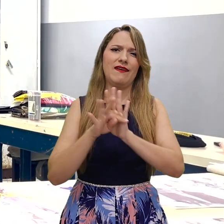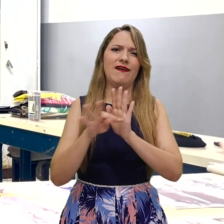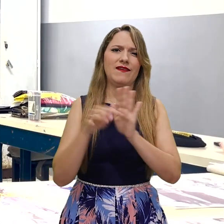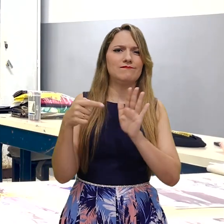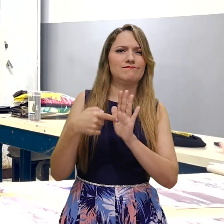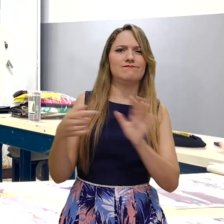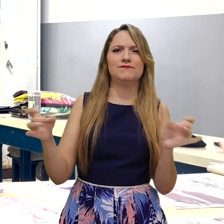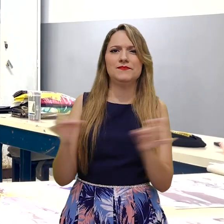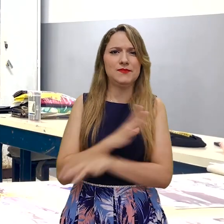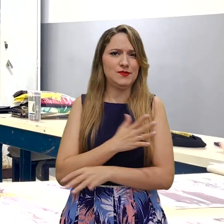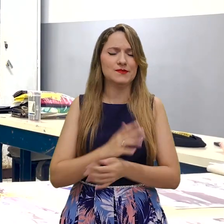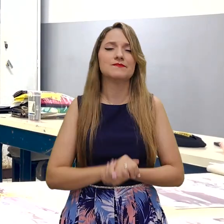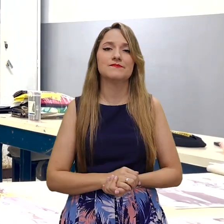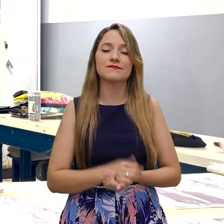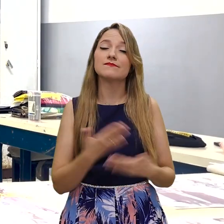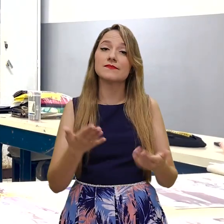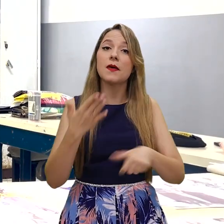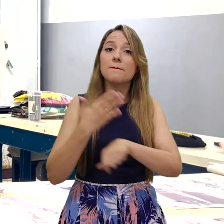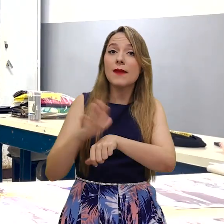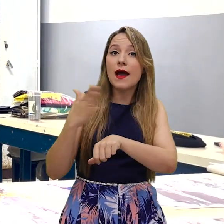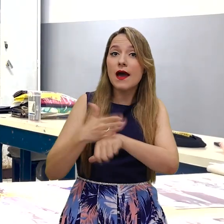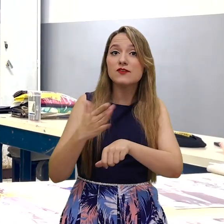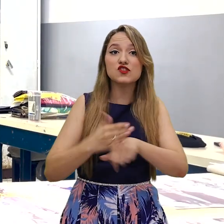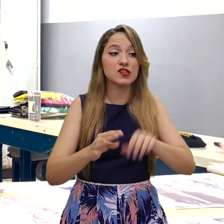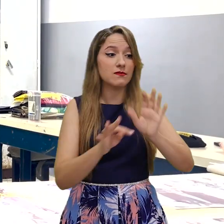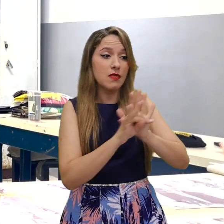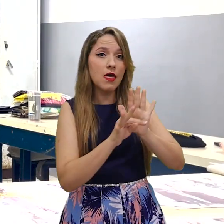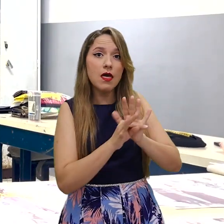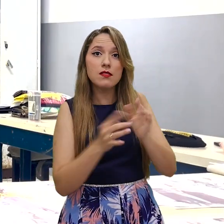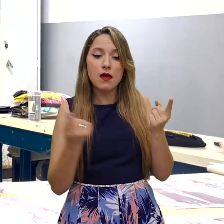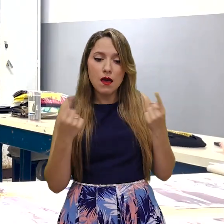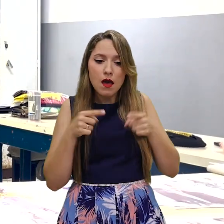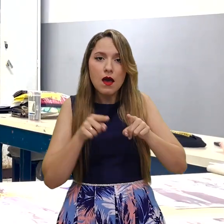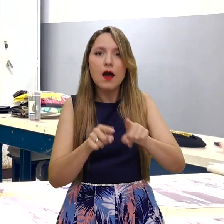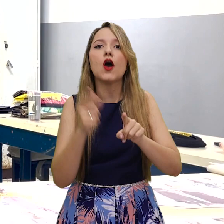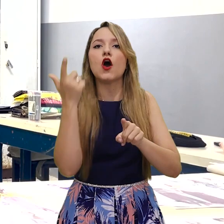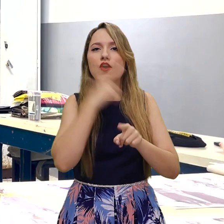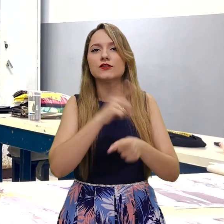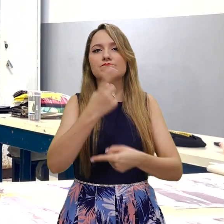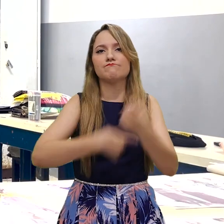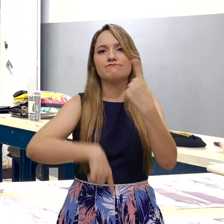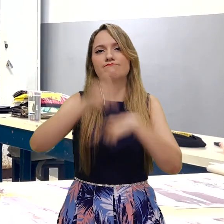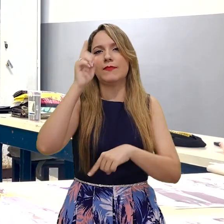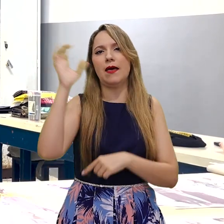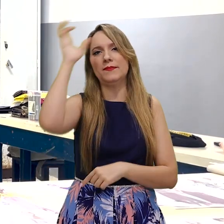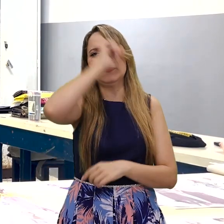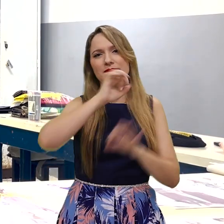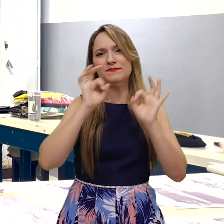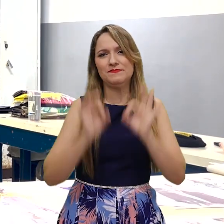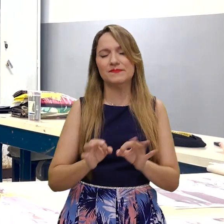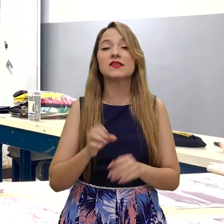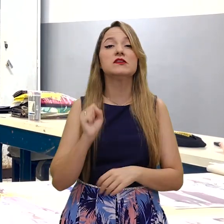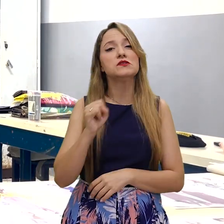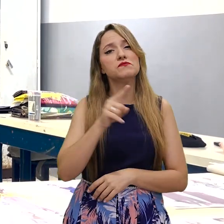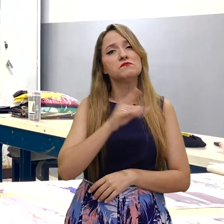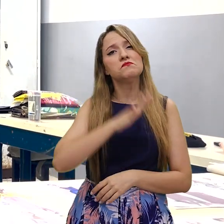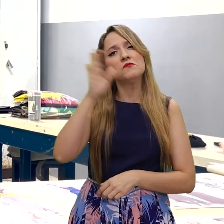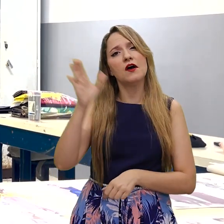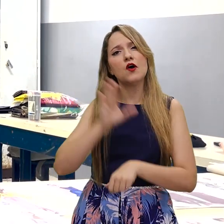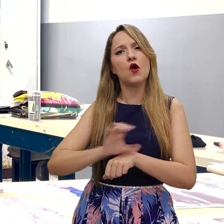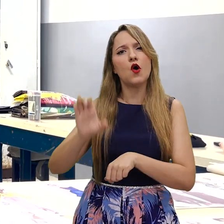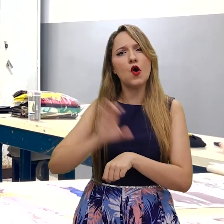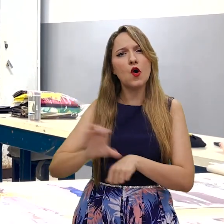Então, a prática com técnica potencializa o seu desenvolvimento. Então, o que eu quero dizer é que se você faz um curso, se você faz uma aula,